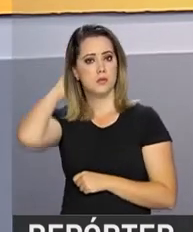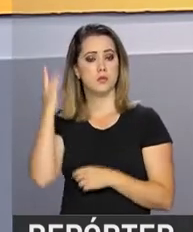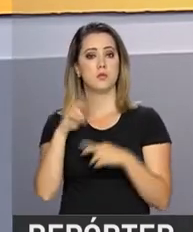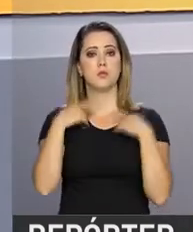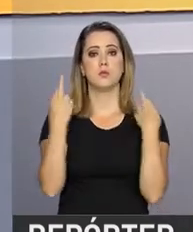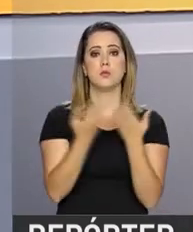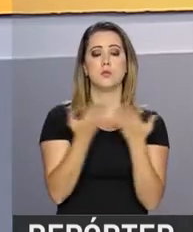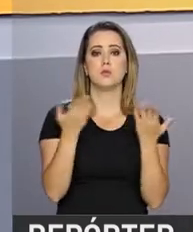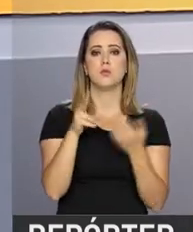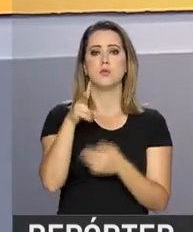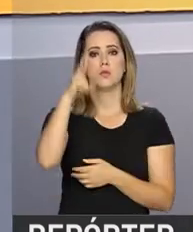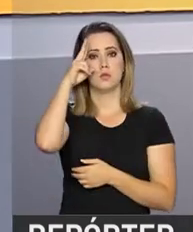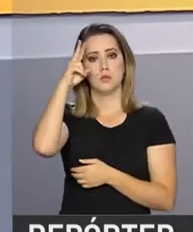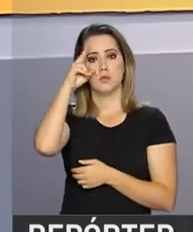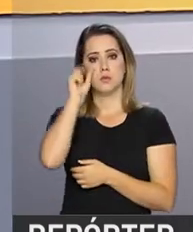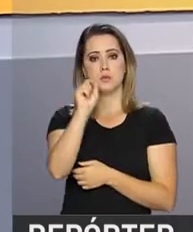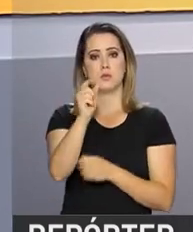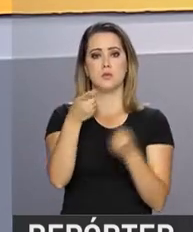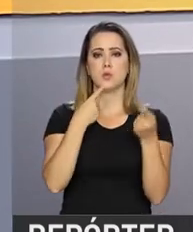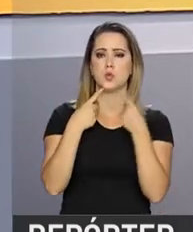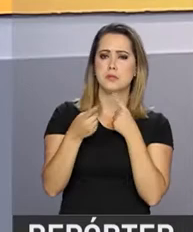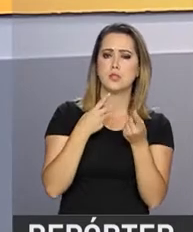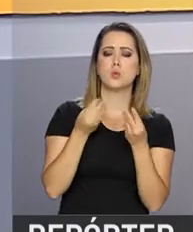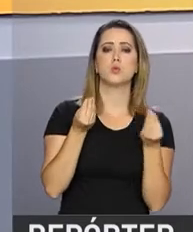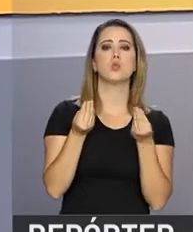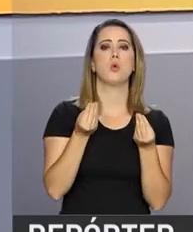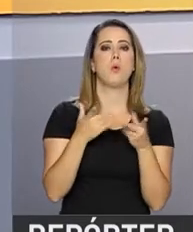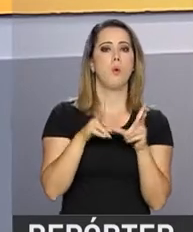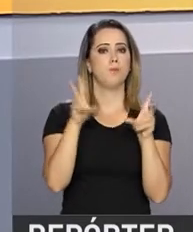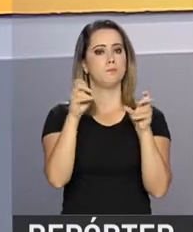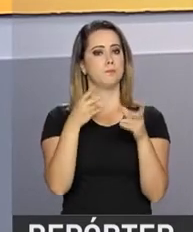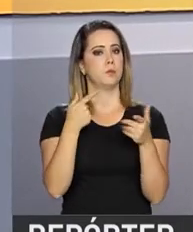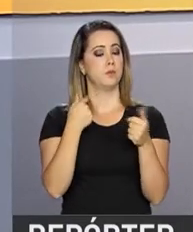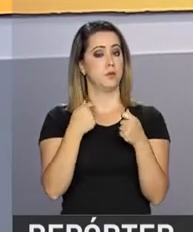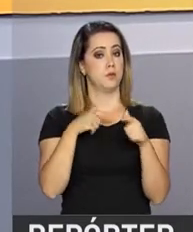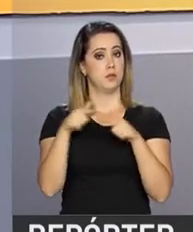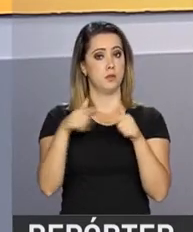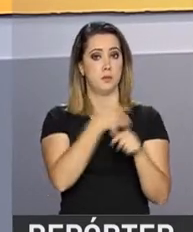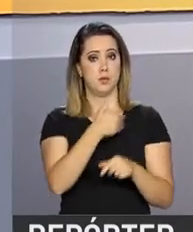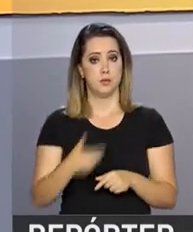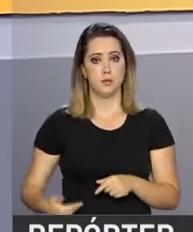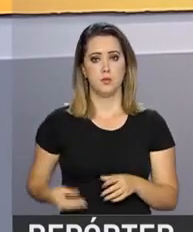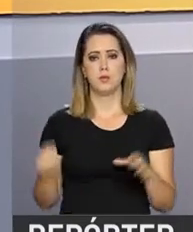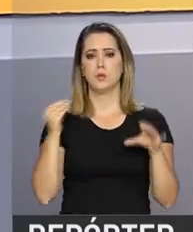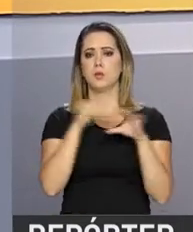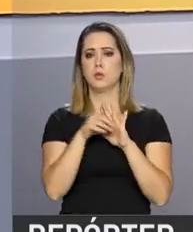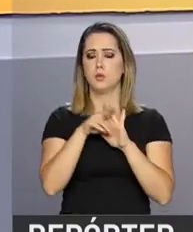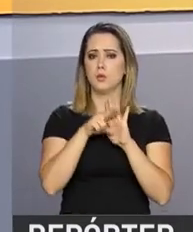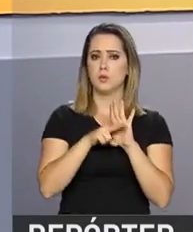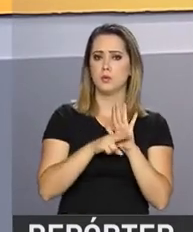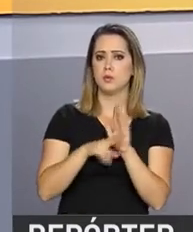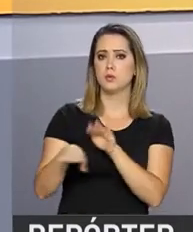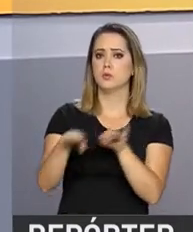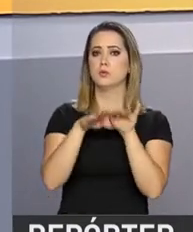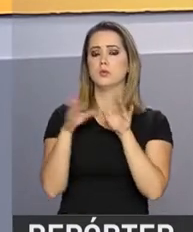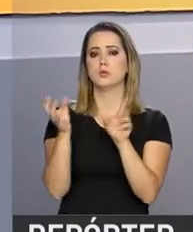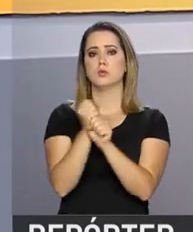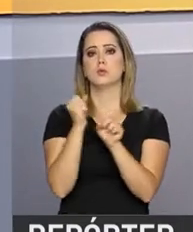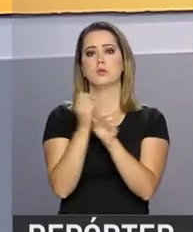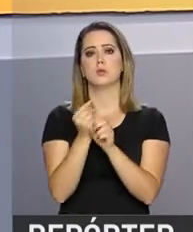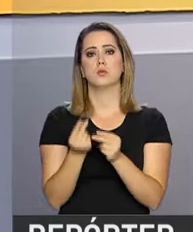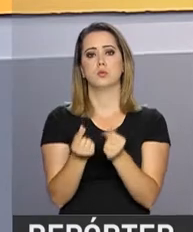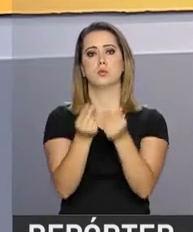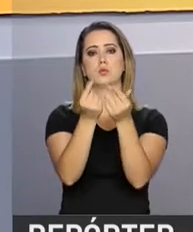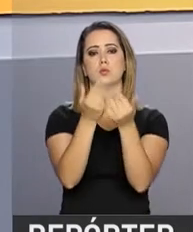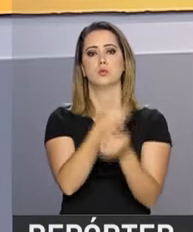reuniram nesta segunda feira para discutir as medidas já adotadas pelo governo dentro do cronograma de reequilíbrio das contas